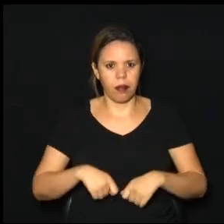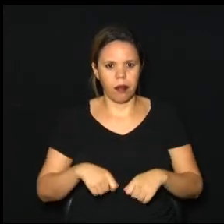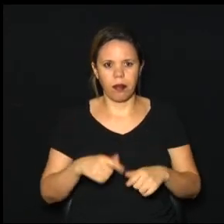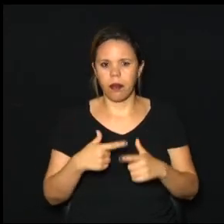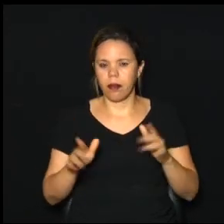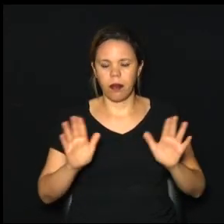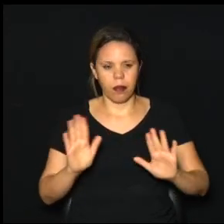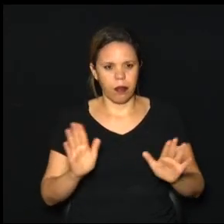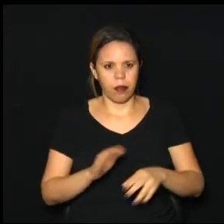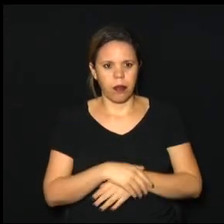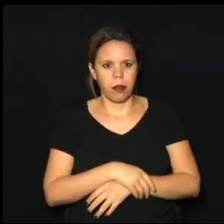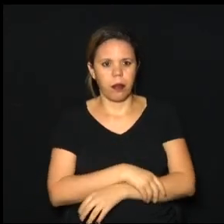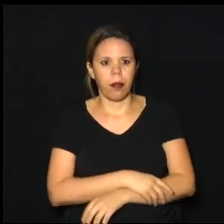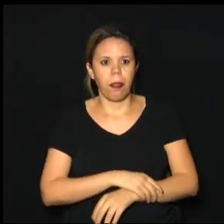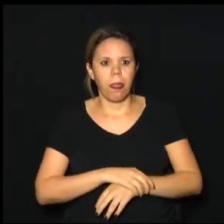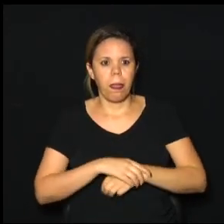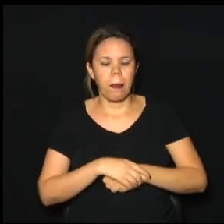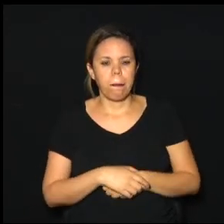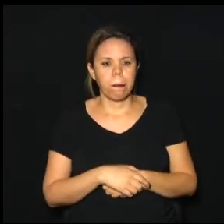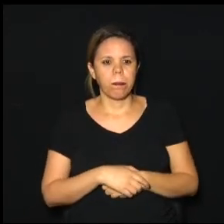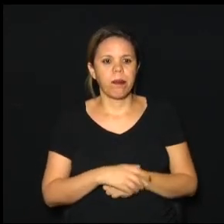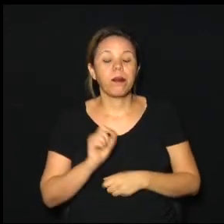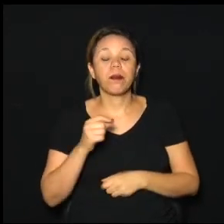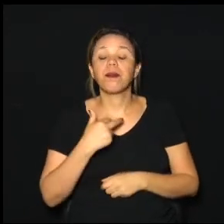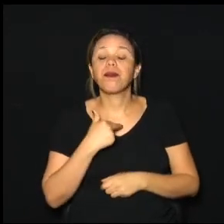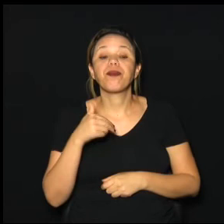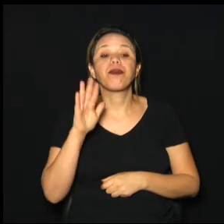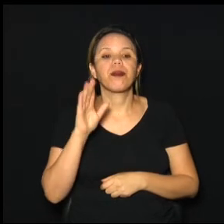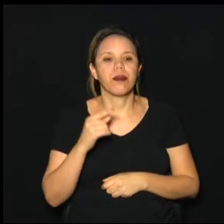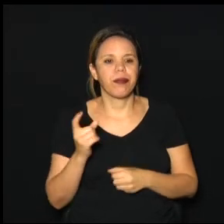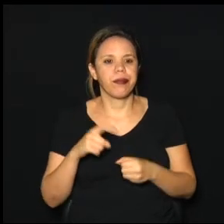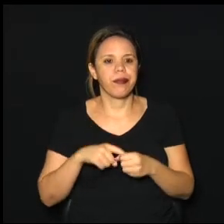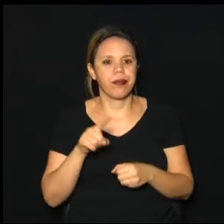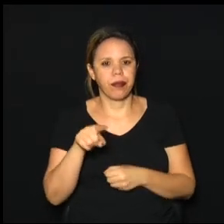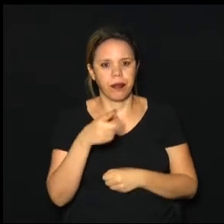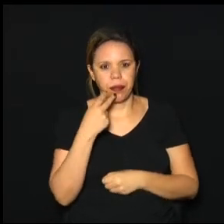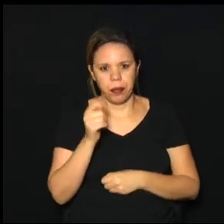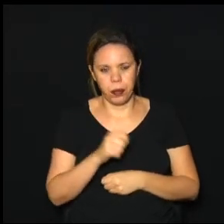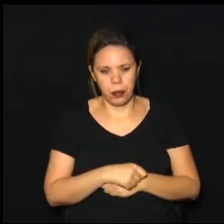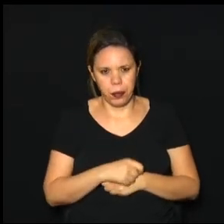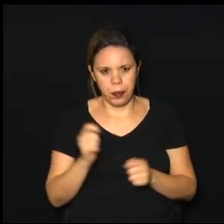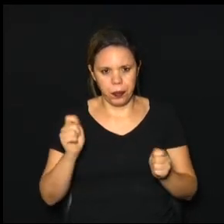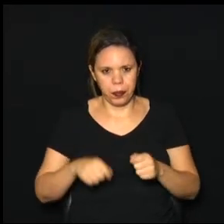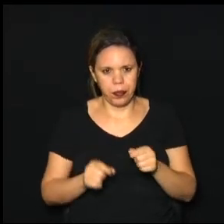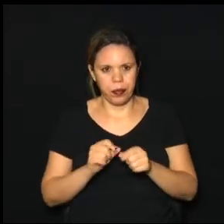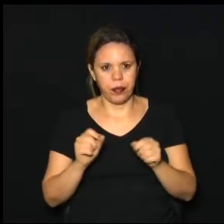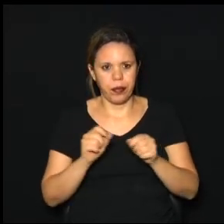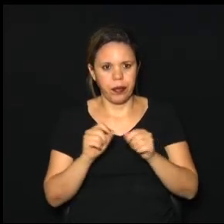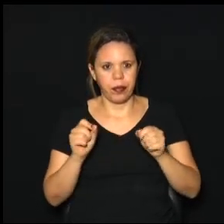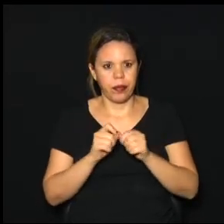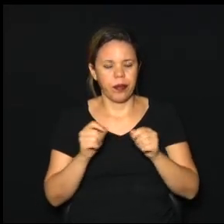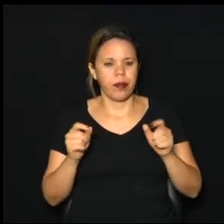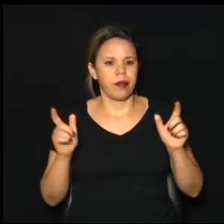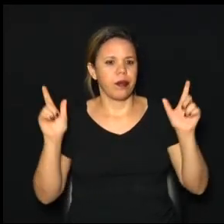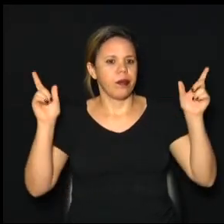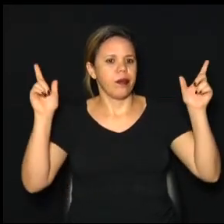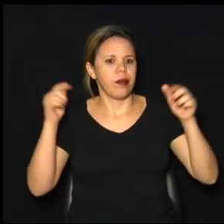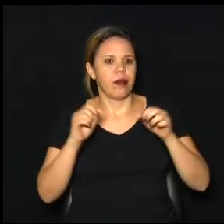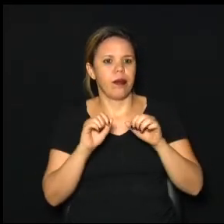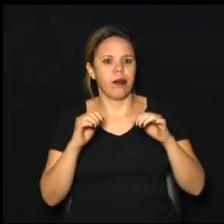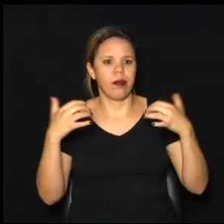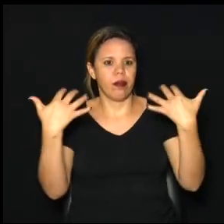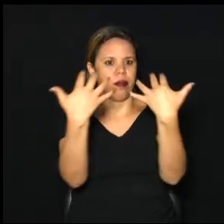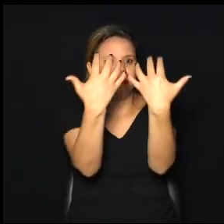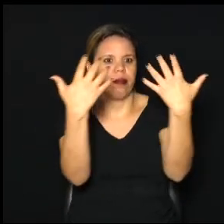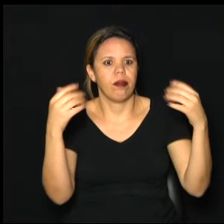tem problema nenhum. O que mais que não pode, então? Voltando. Pode realizar showmício? Não pode, né? A gente